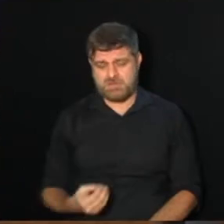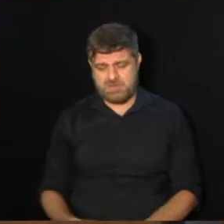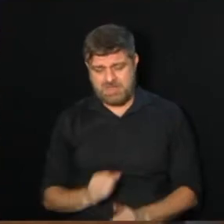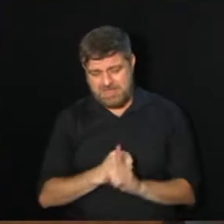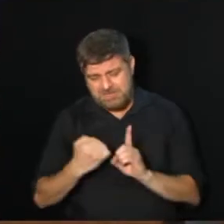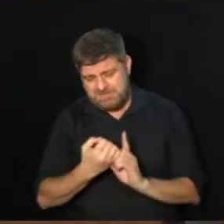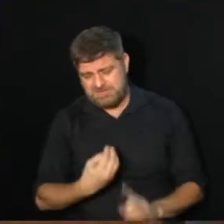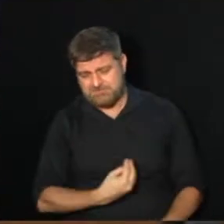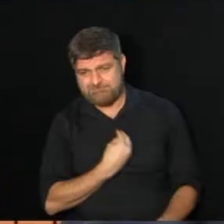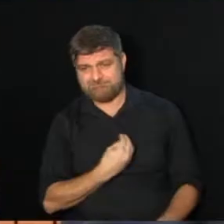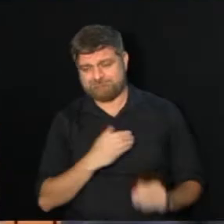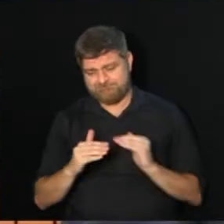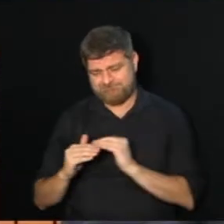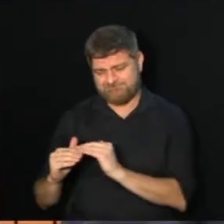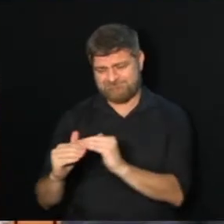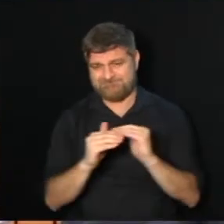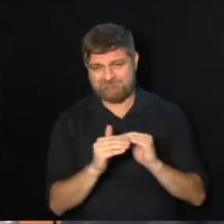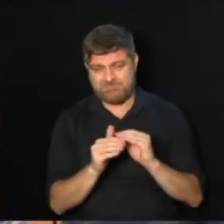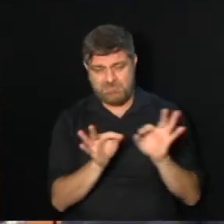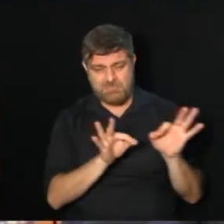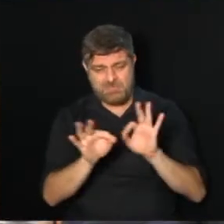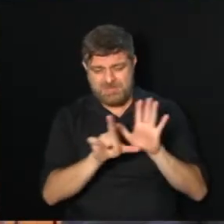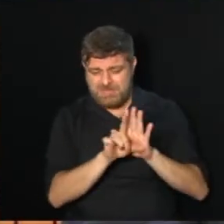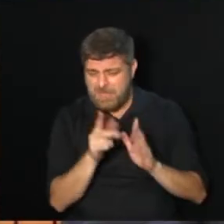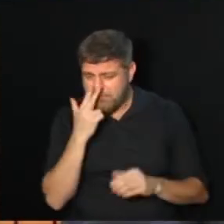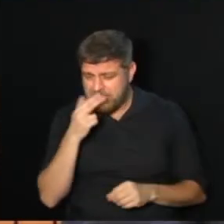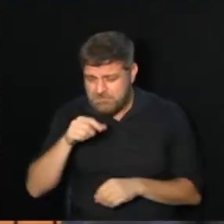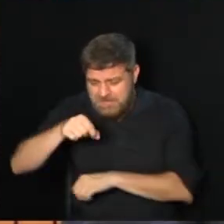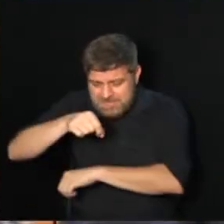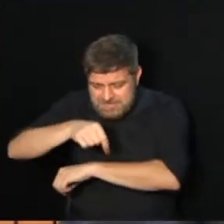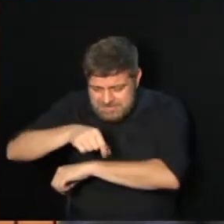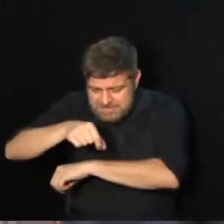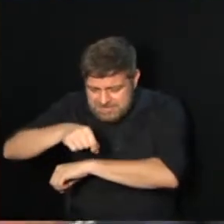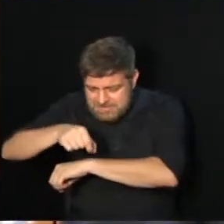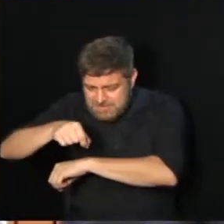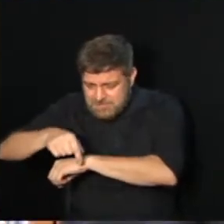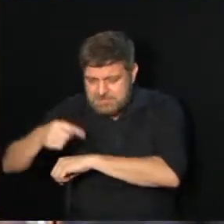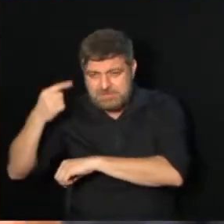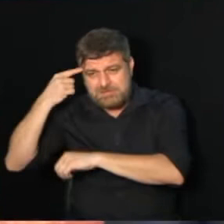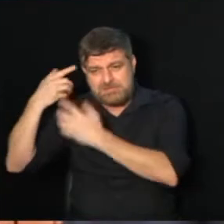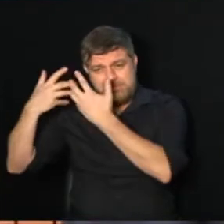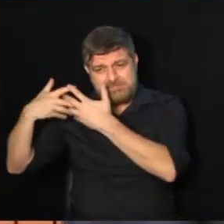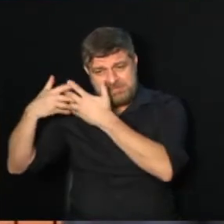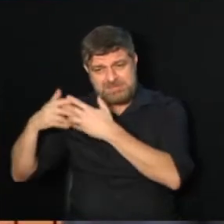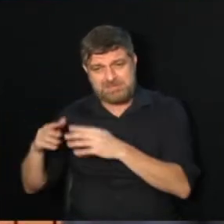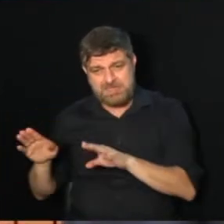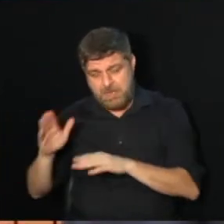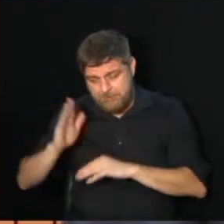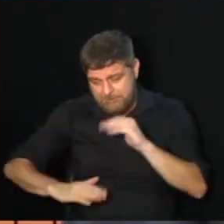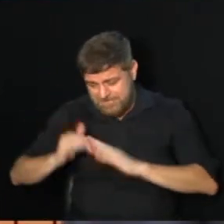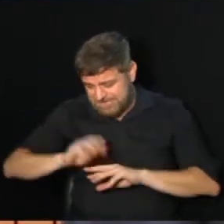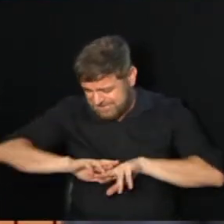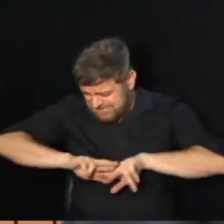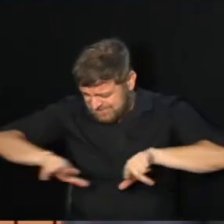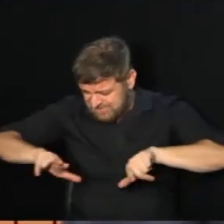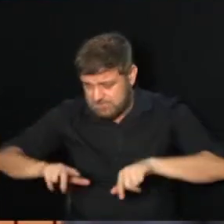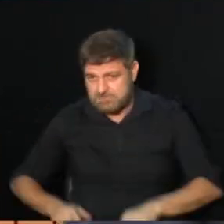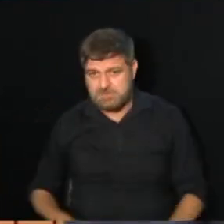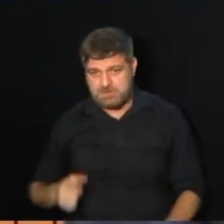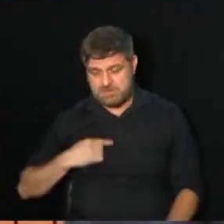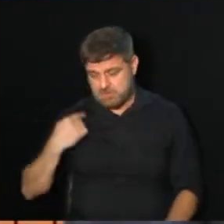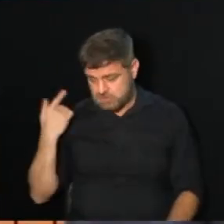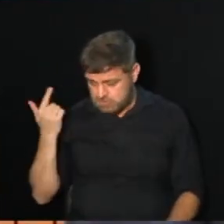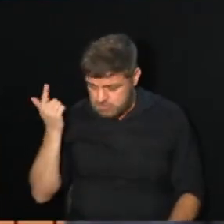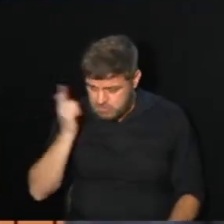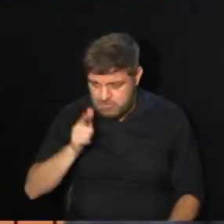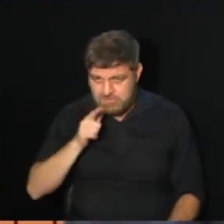E esse projeto, acho que ele é uma semente. Evidentemente que tem que se criar, tem que se pensar em outras situações, em outras legislações, para que nós